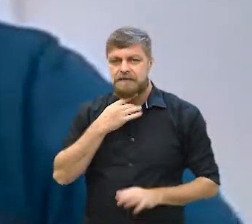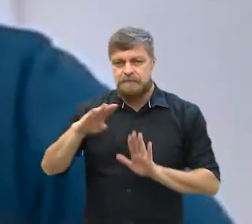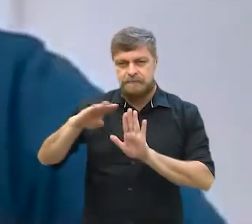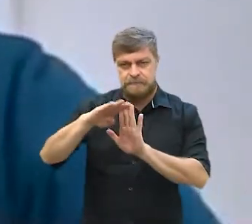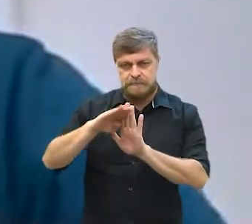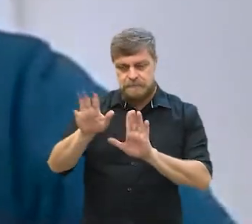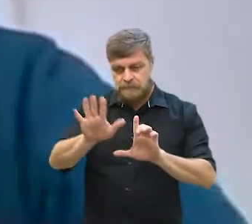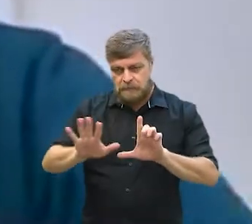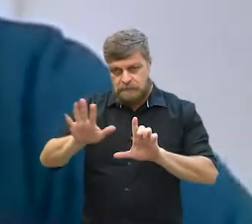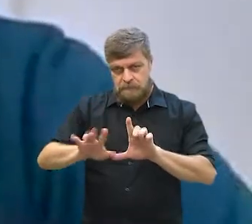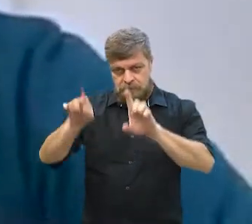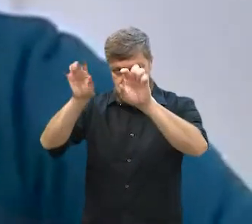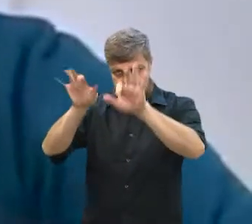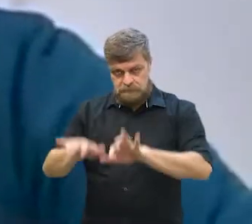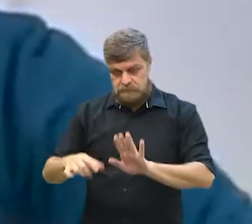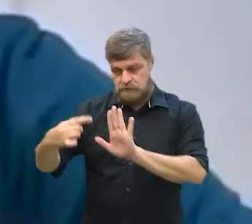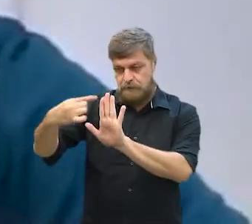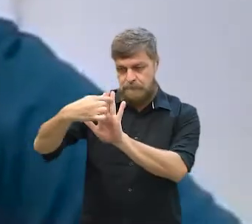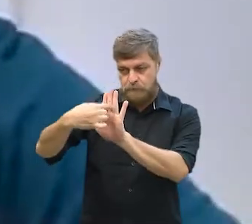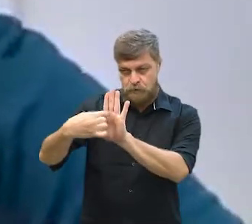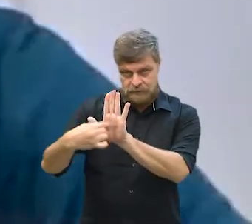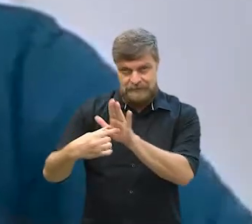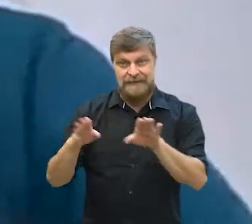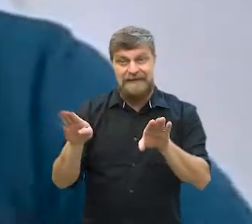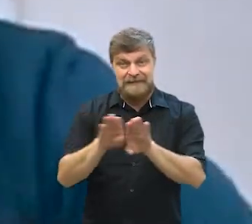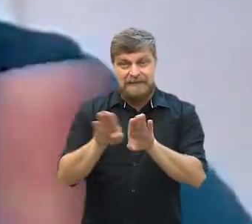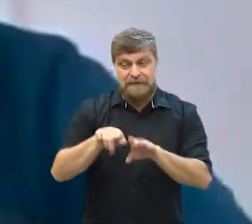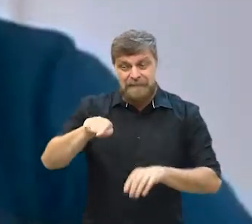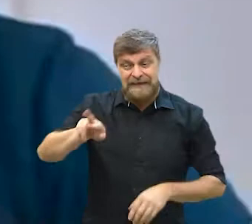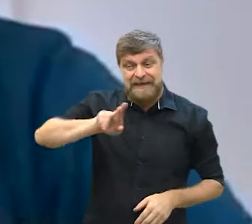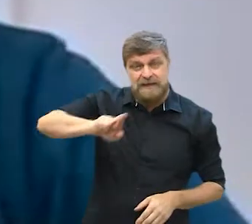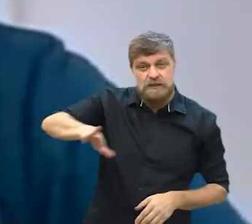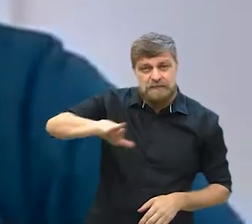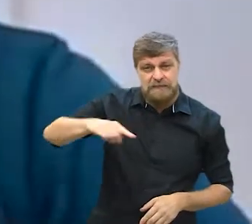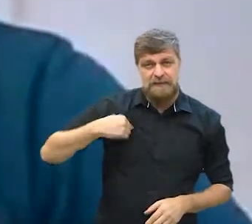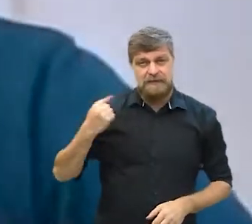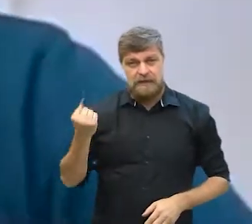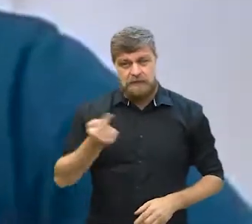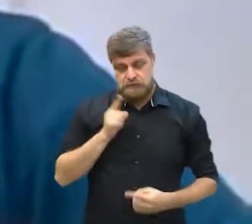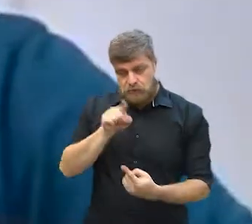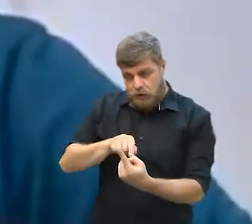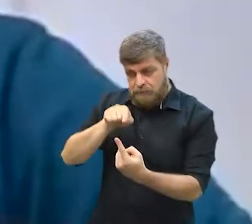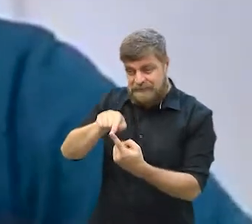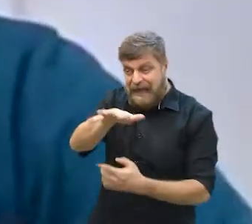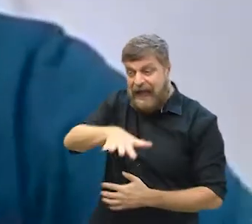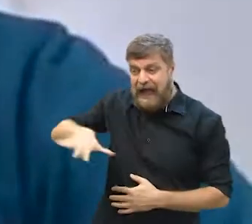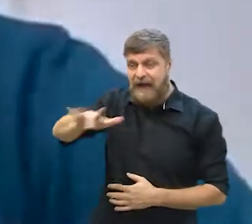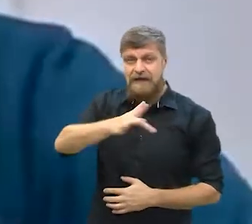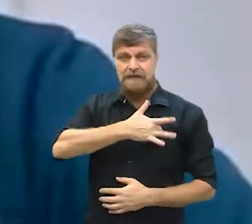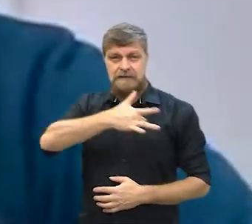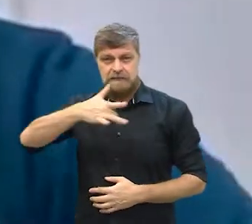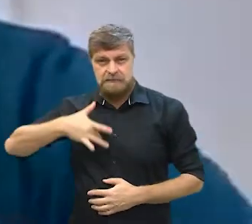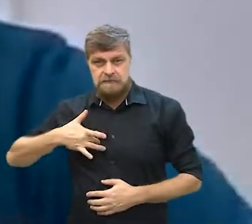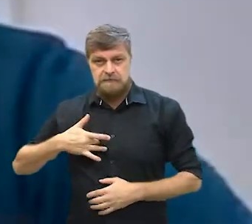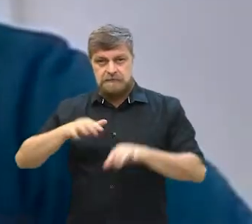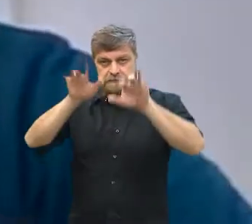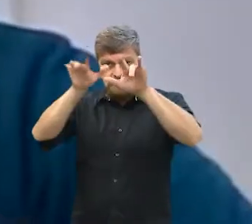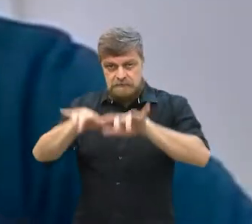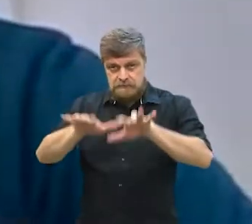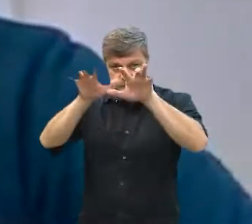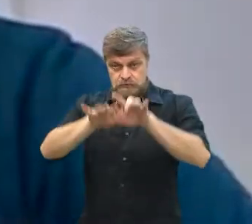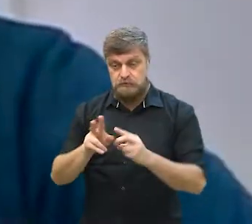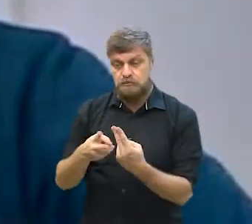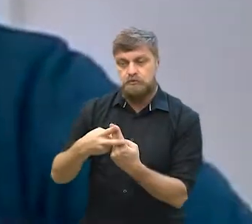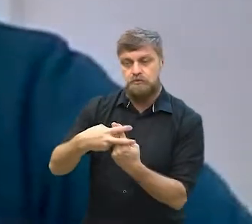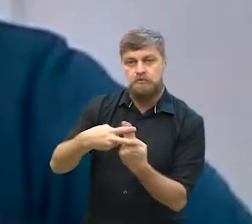uma plataforma de computação em nuvem também, só que com um diferencial, visando a área da saúde com o sistema